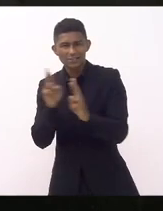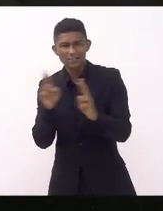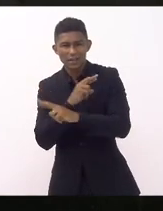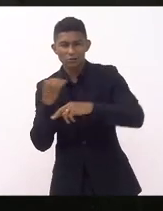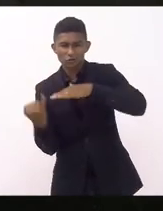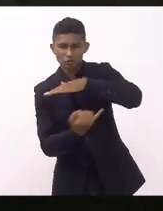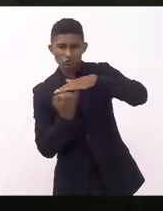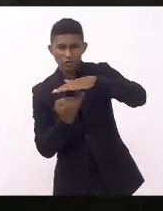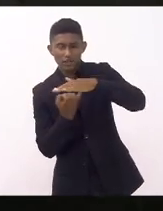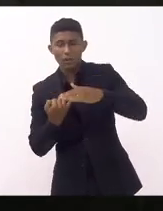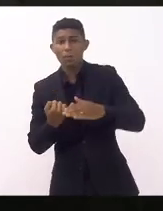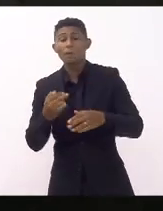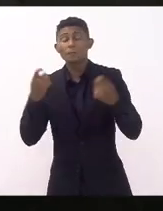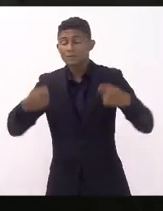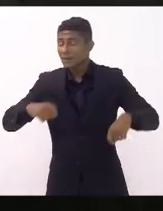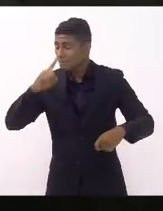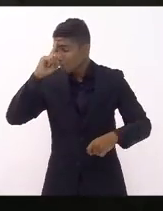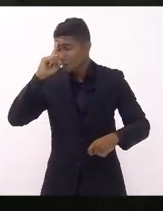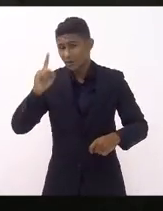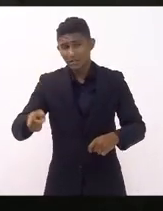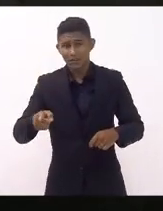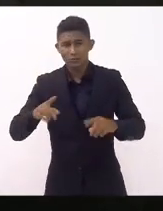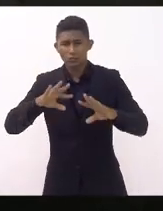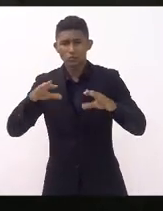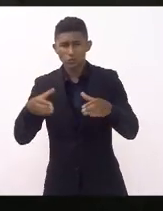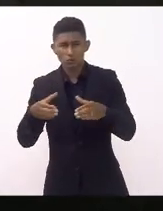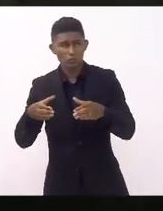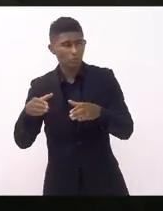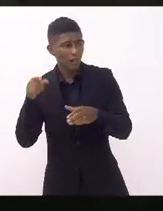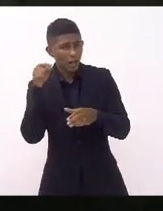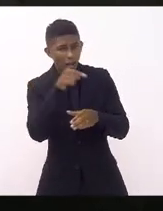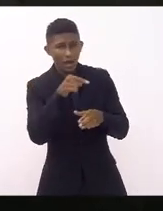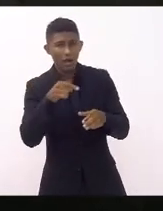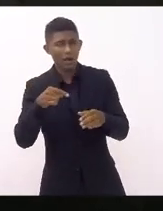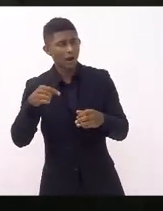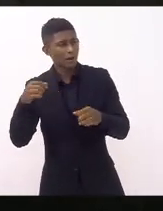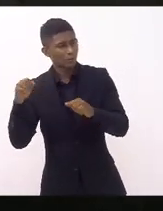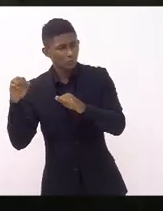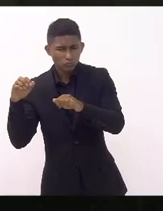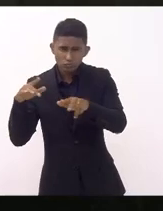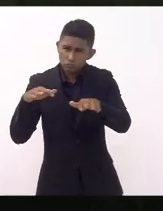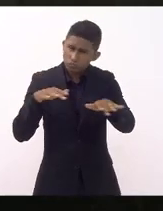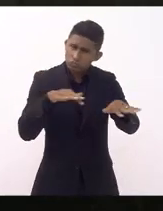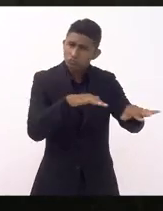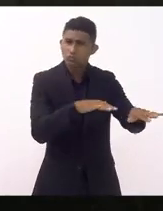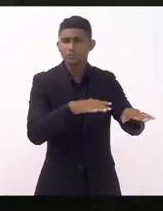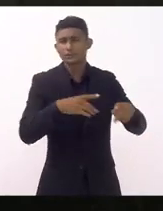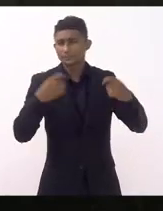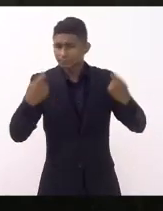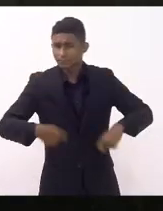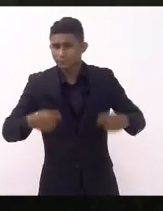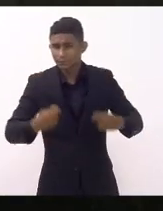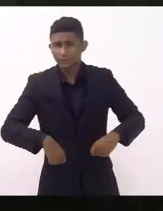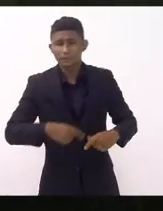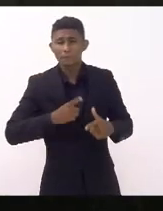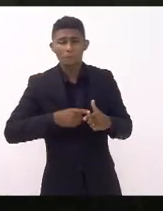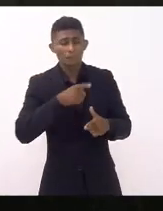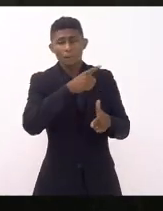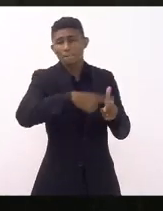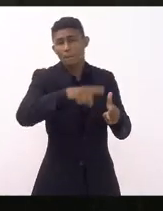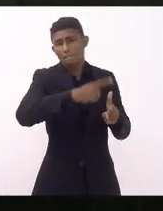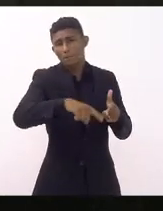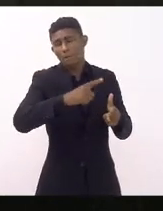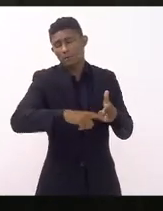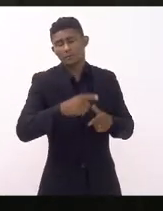mande uma equipe lá na Ilha Grande, né, na Praia Vermelha, por conta deste problema.